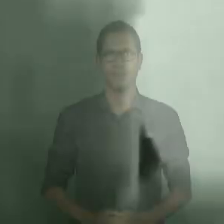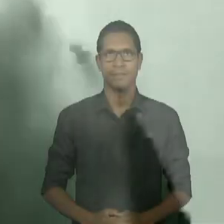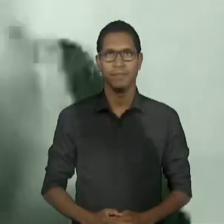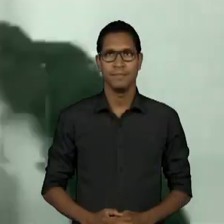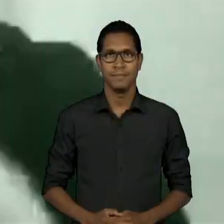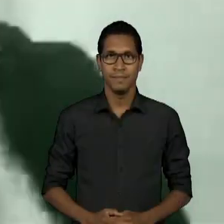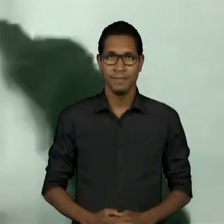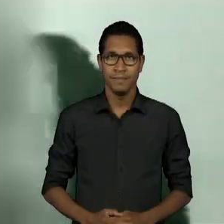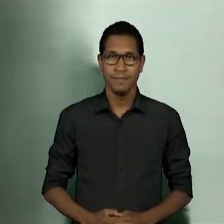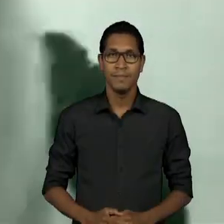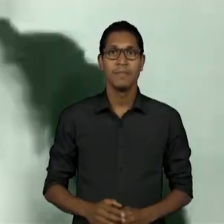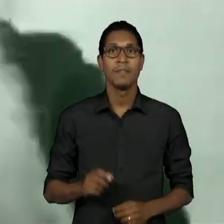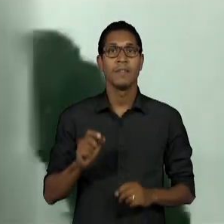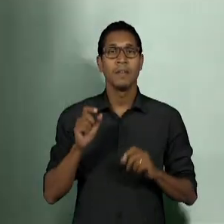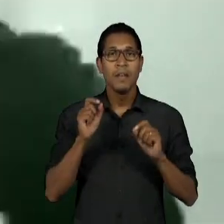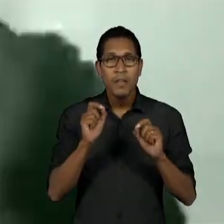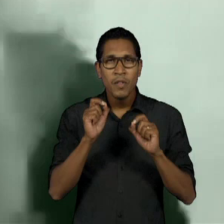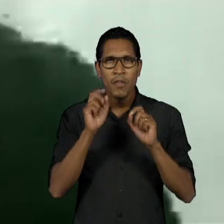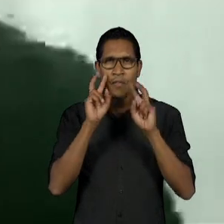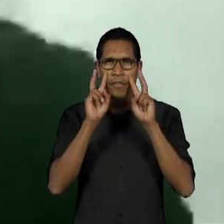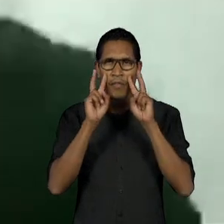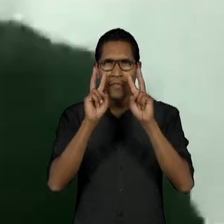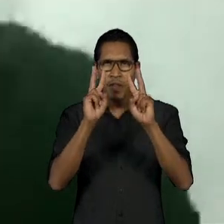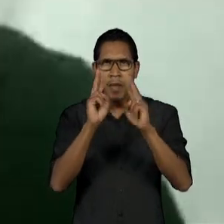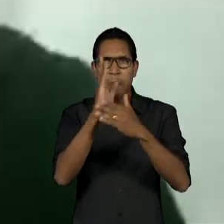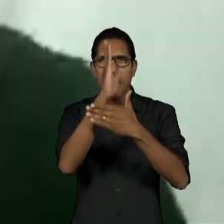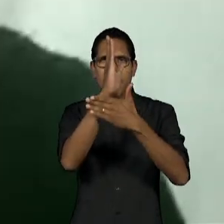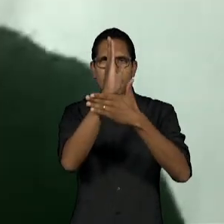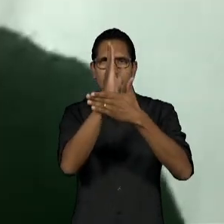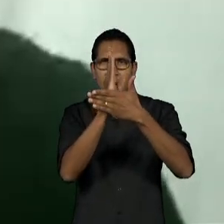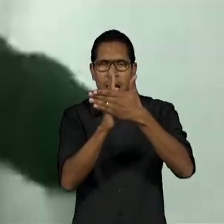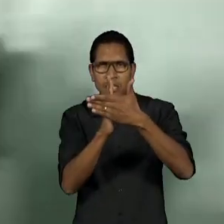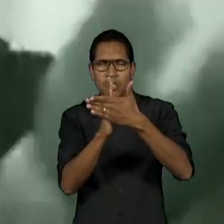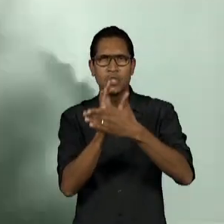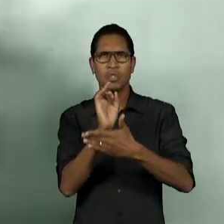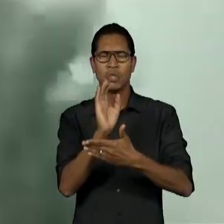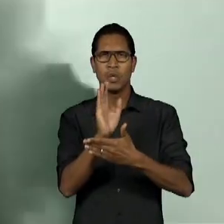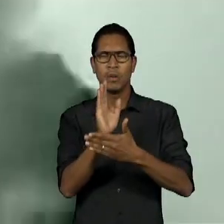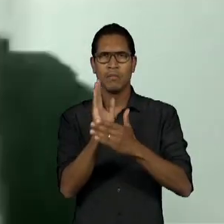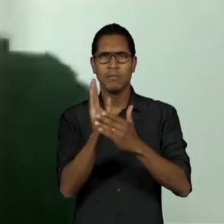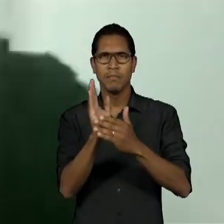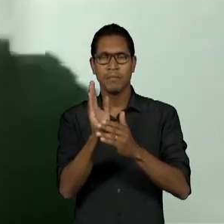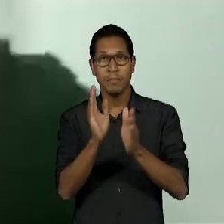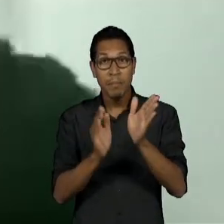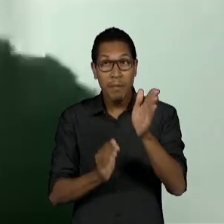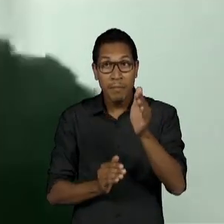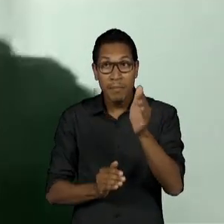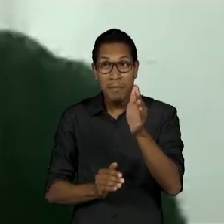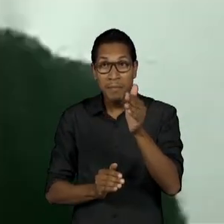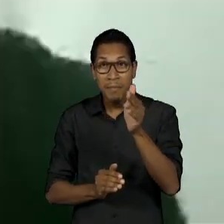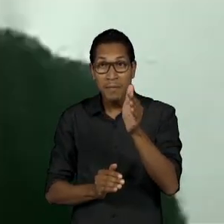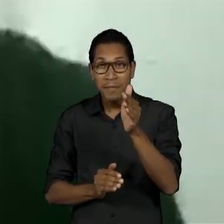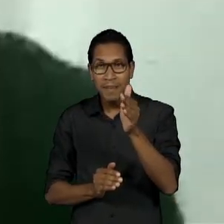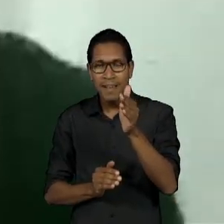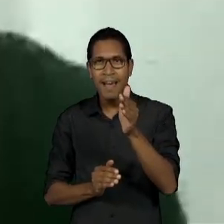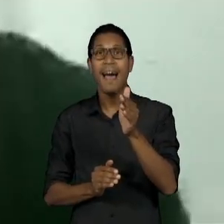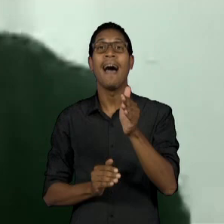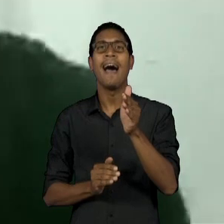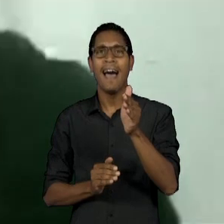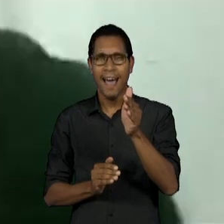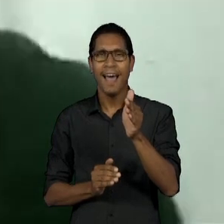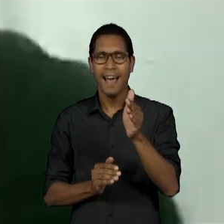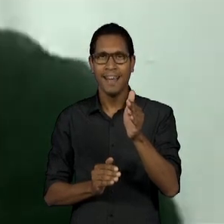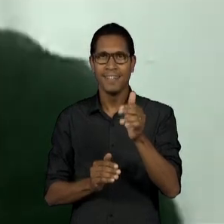Eu estou enxergando ele pela metade. Vem mais para cá. Ah,